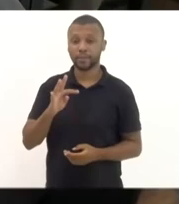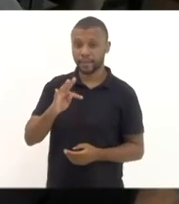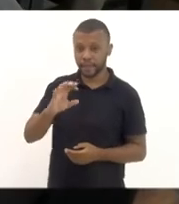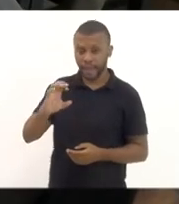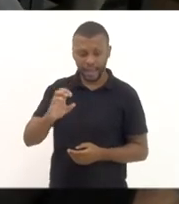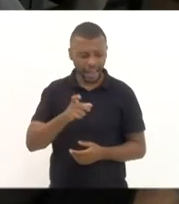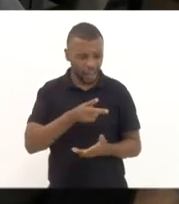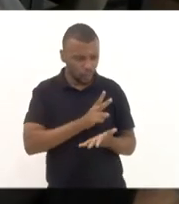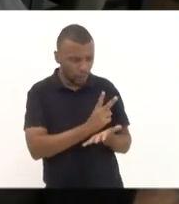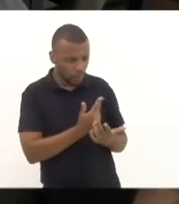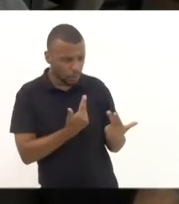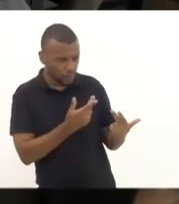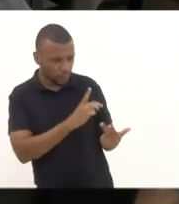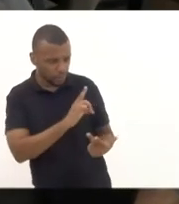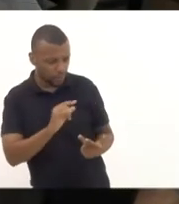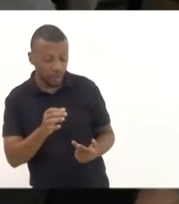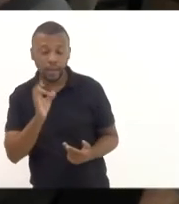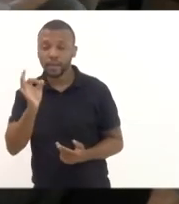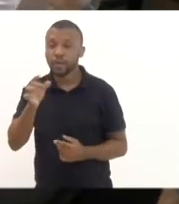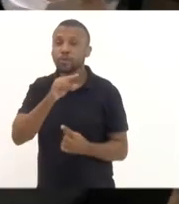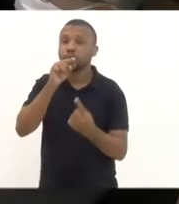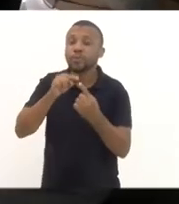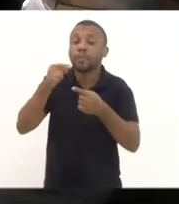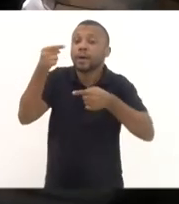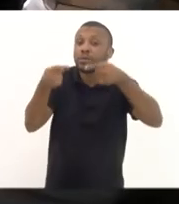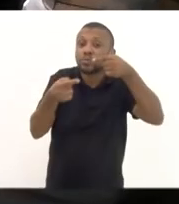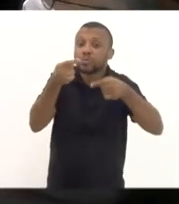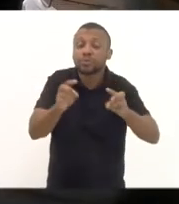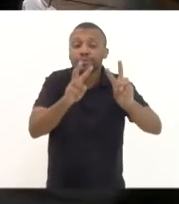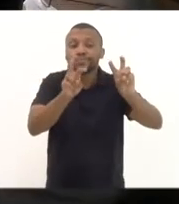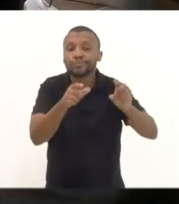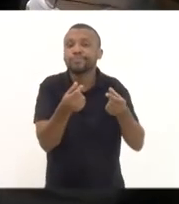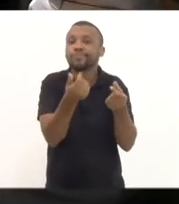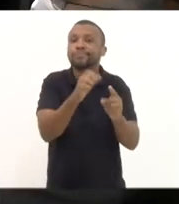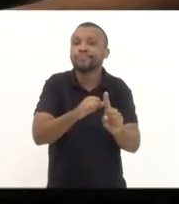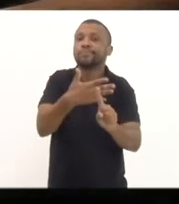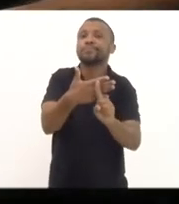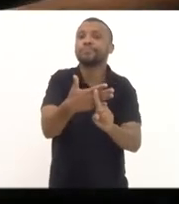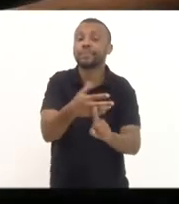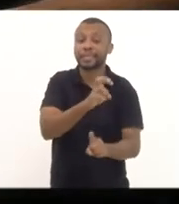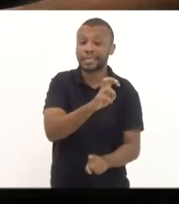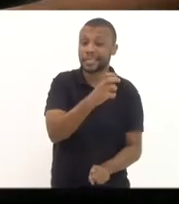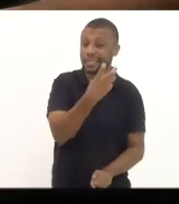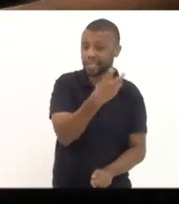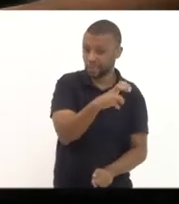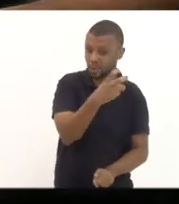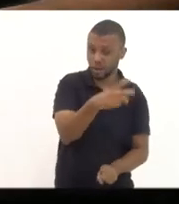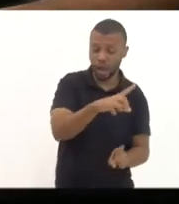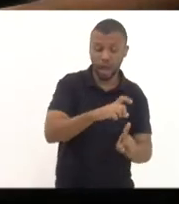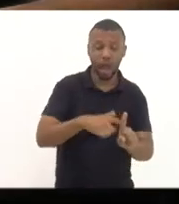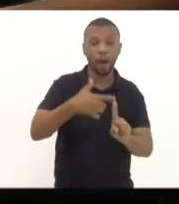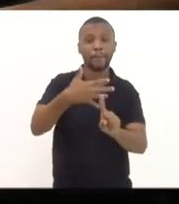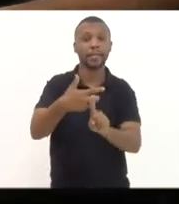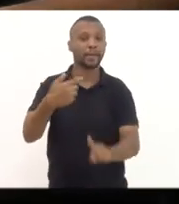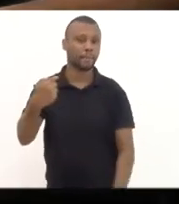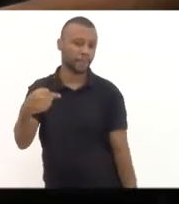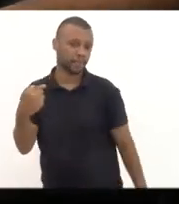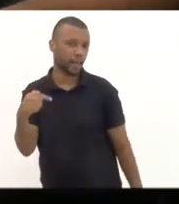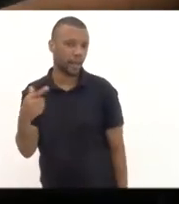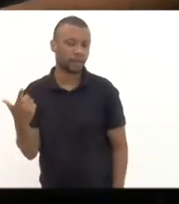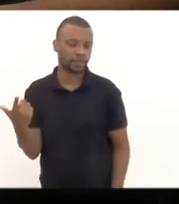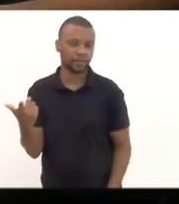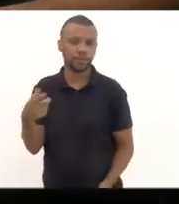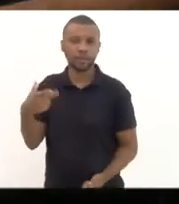e para discutir a questão do aumento tarifário que aumentar de cinco para sete reais aí você nenhuma envolvidos todos